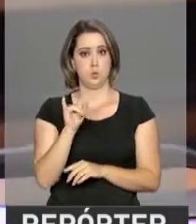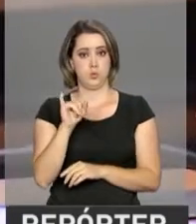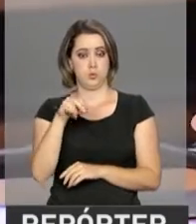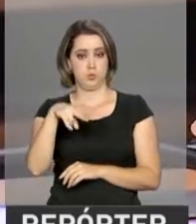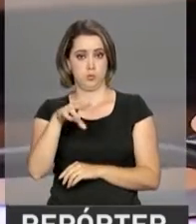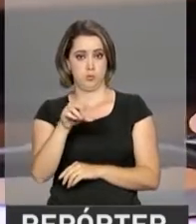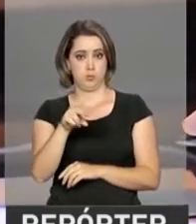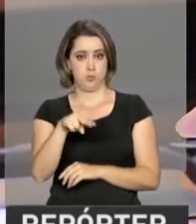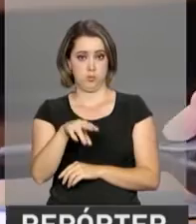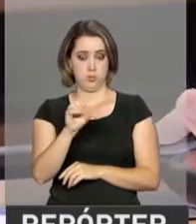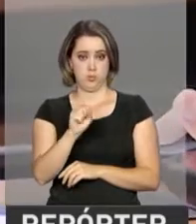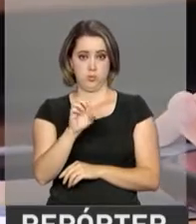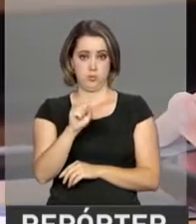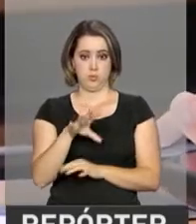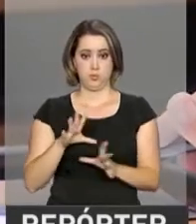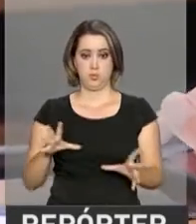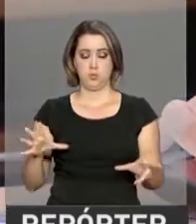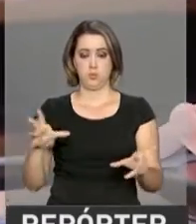previdência